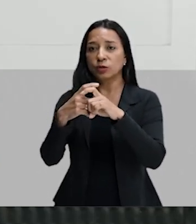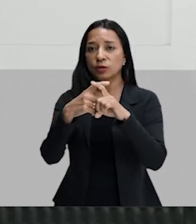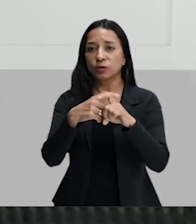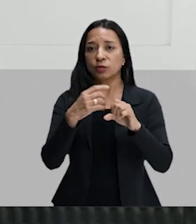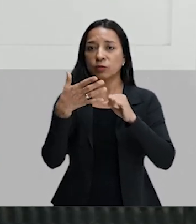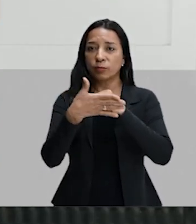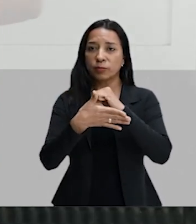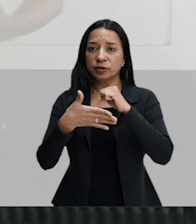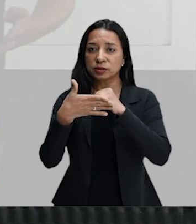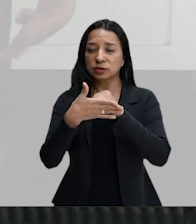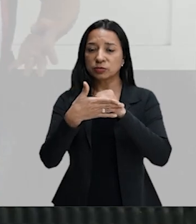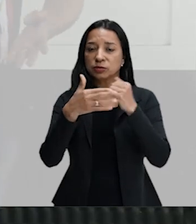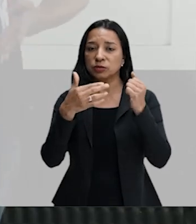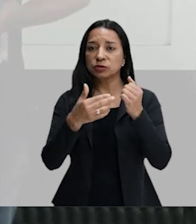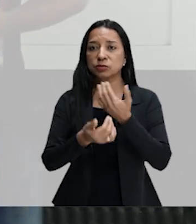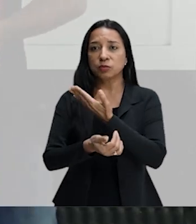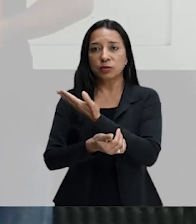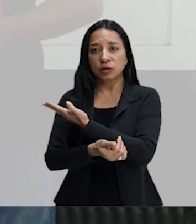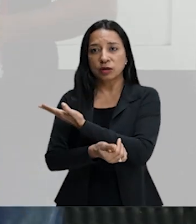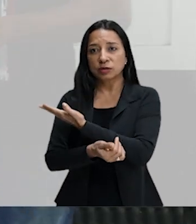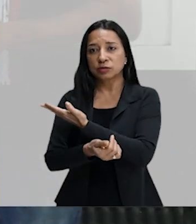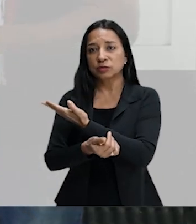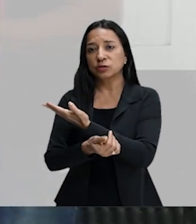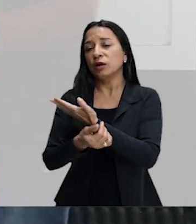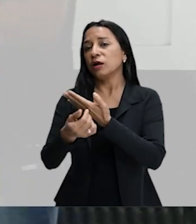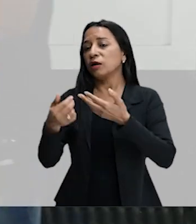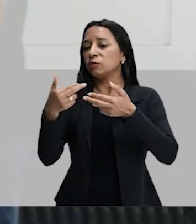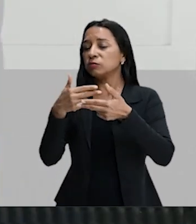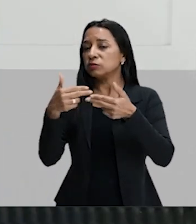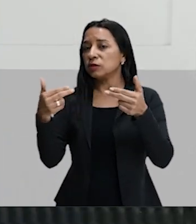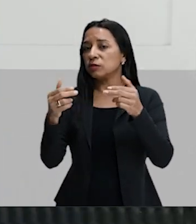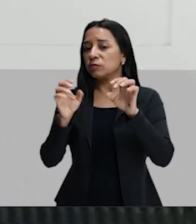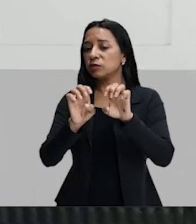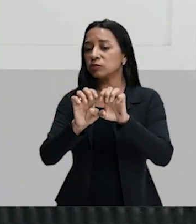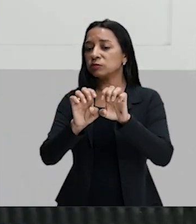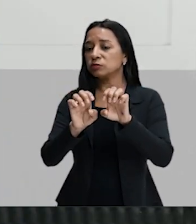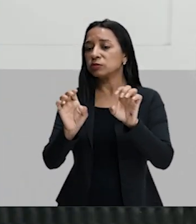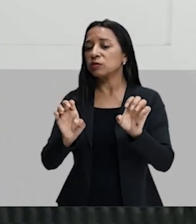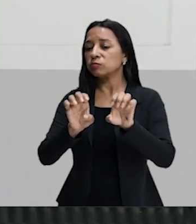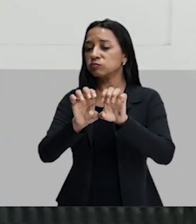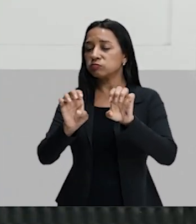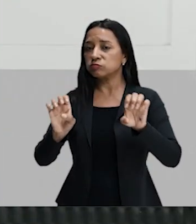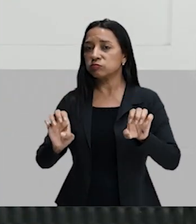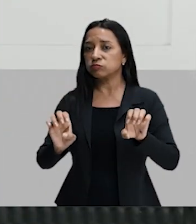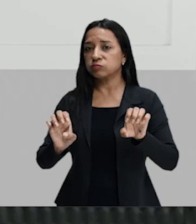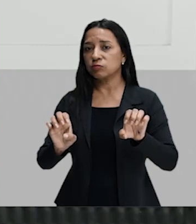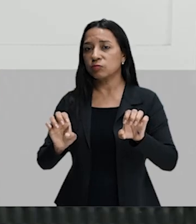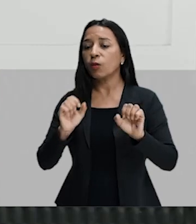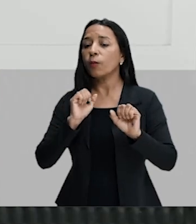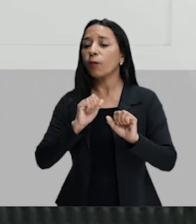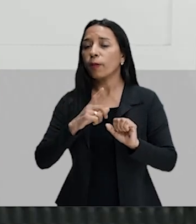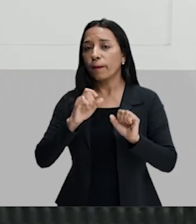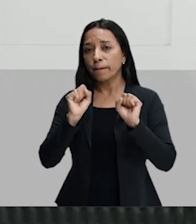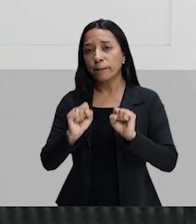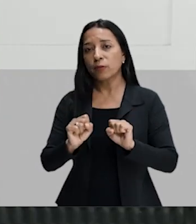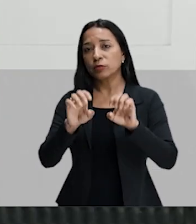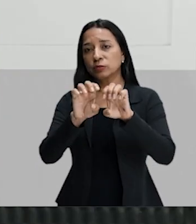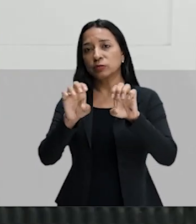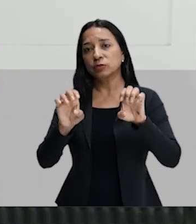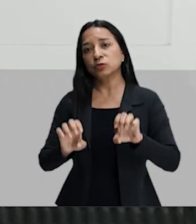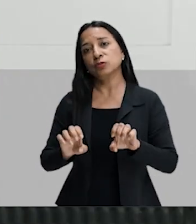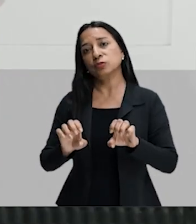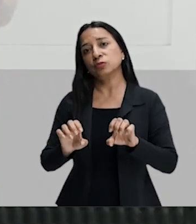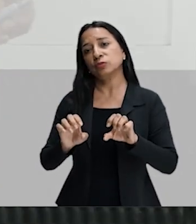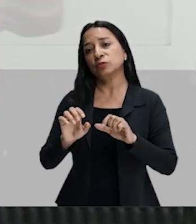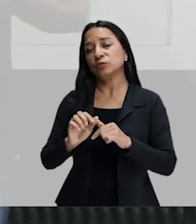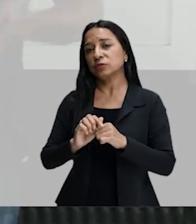que formam ou que compõem essa expressão. Então, um polinômio ele pode ser uma estrutura de uma função.